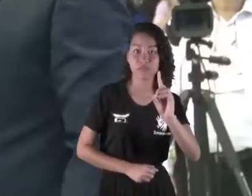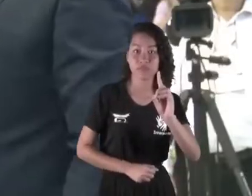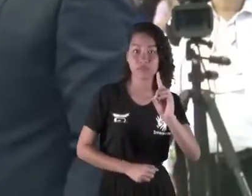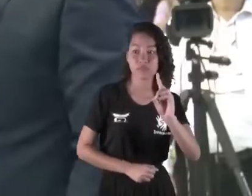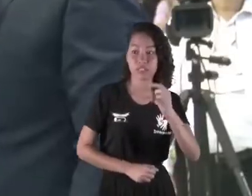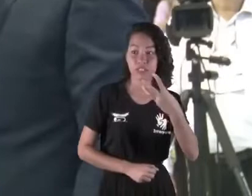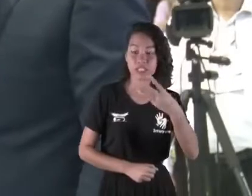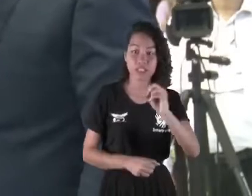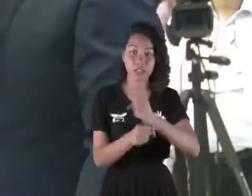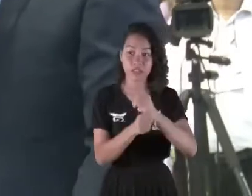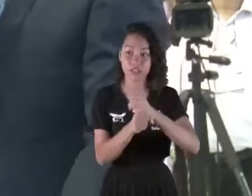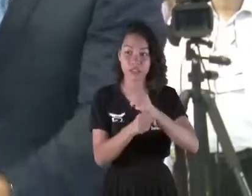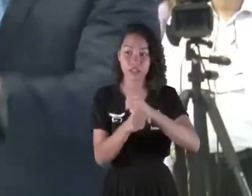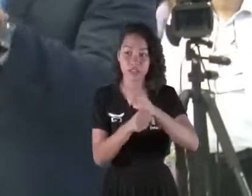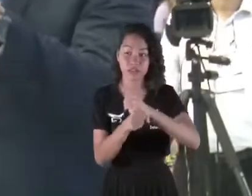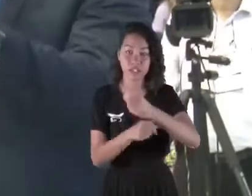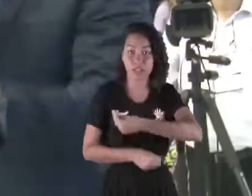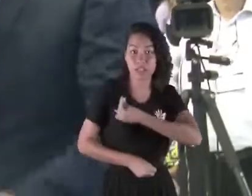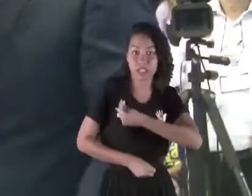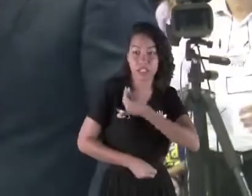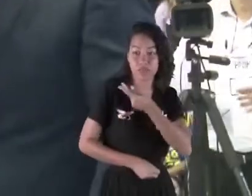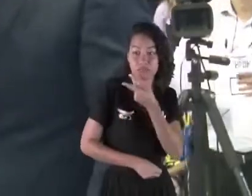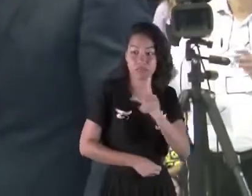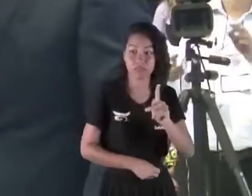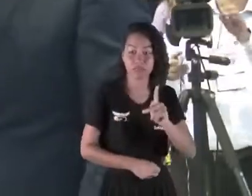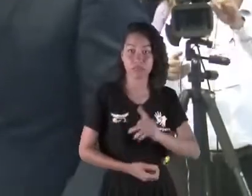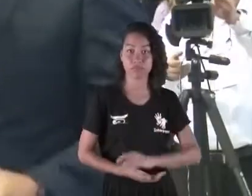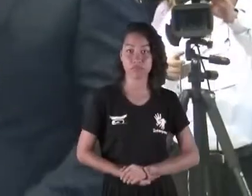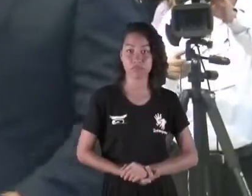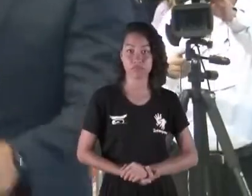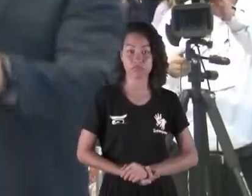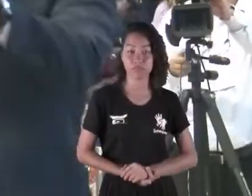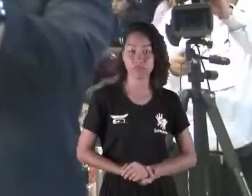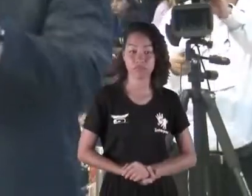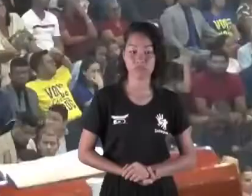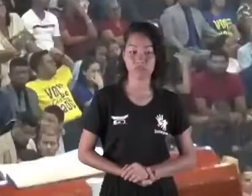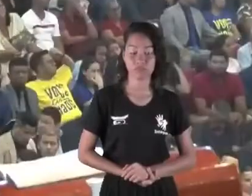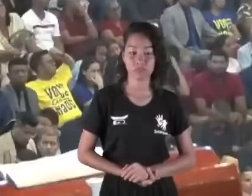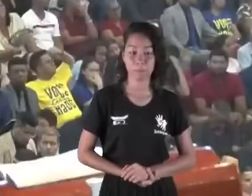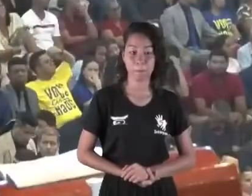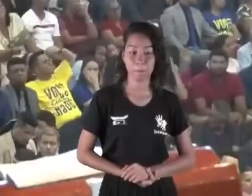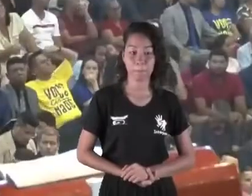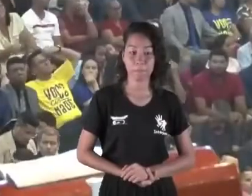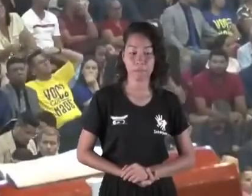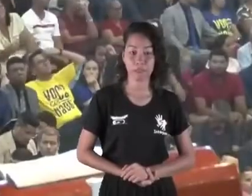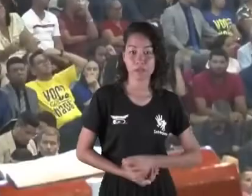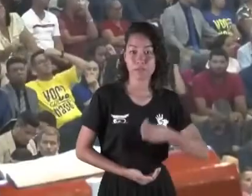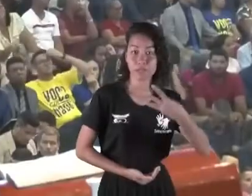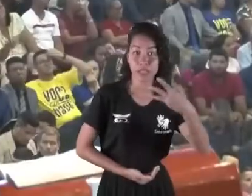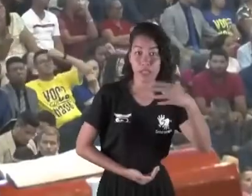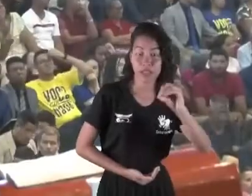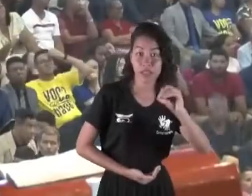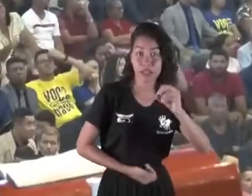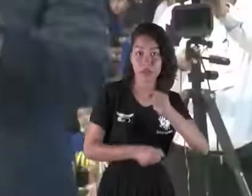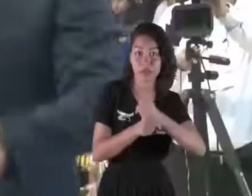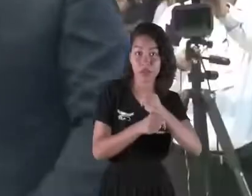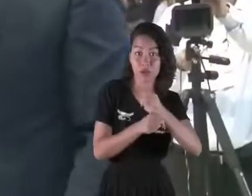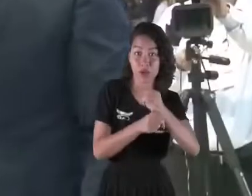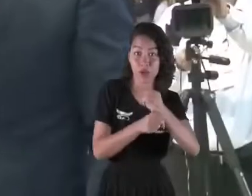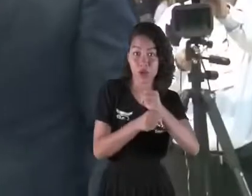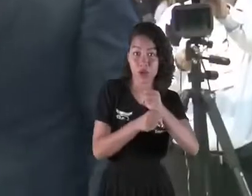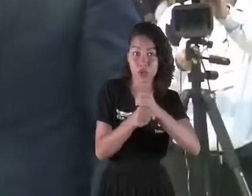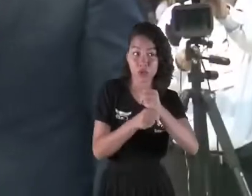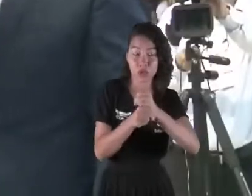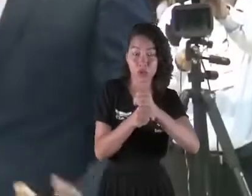Ezequiel. Outros afirmam que era o 30º ano do calendário